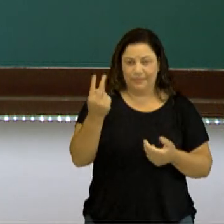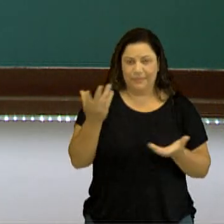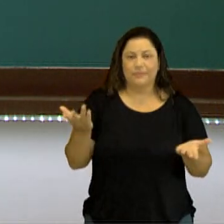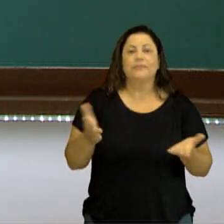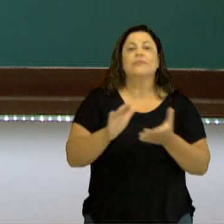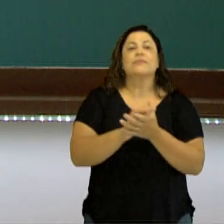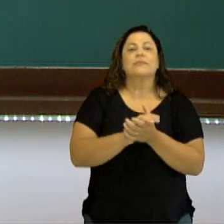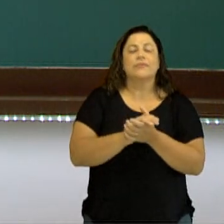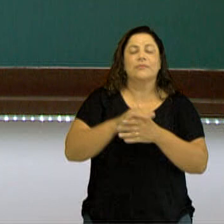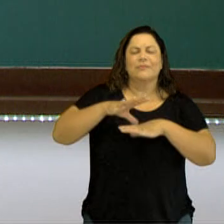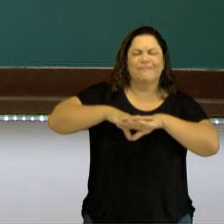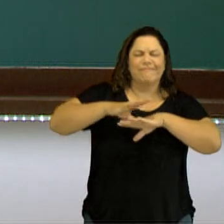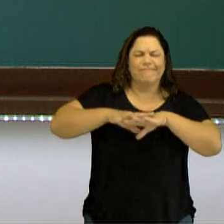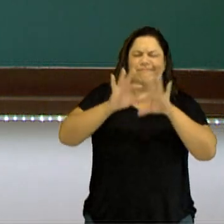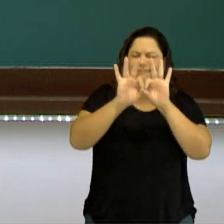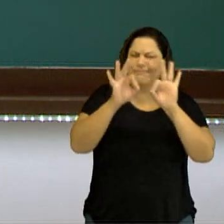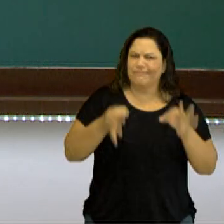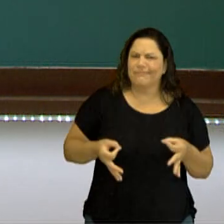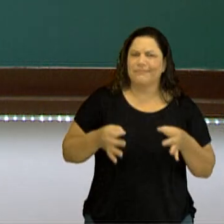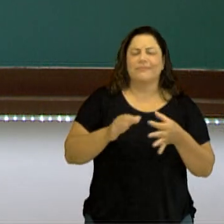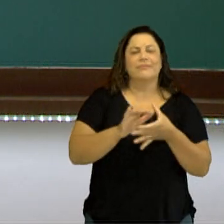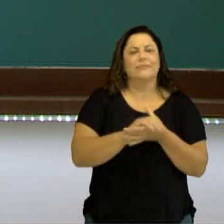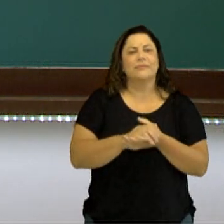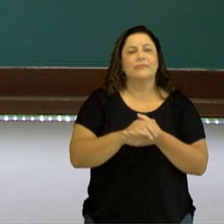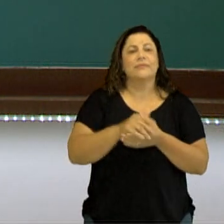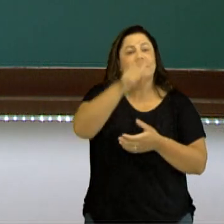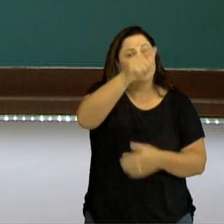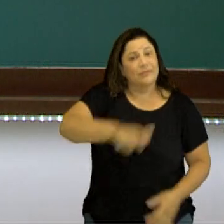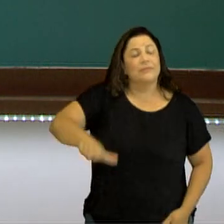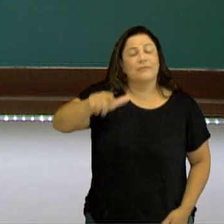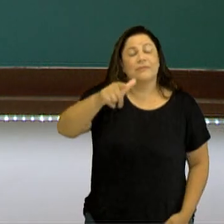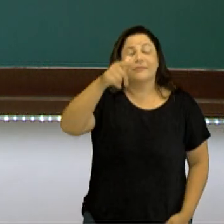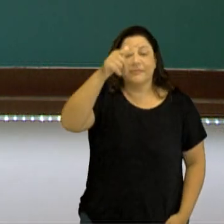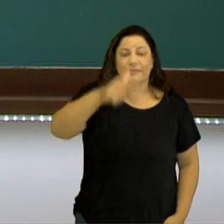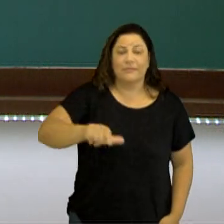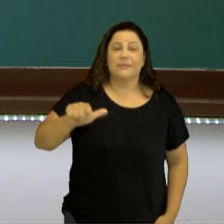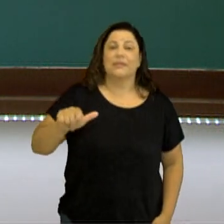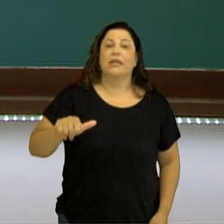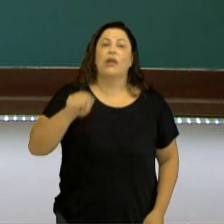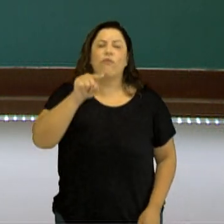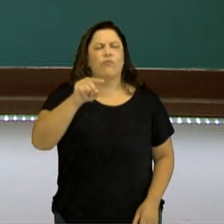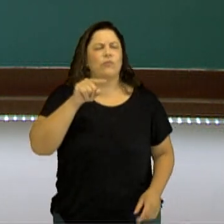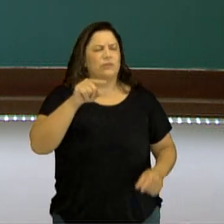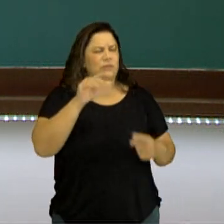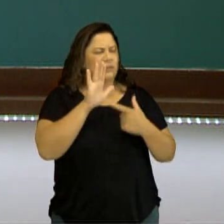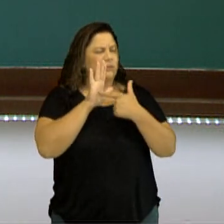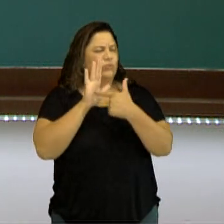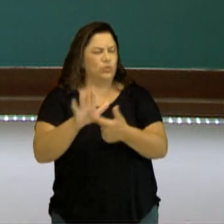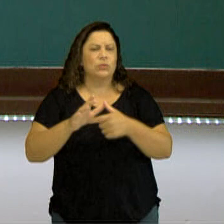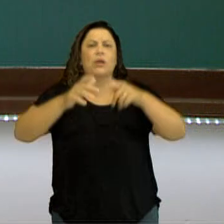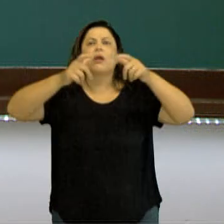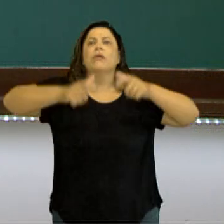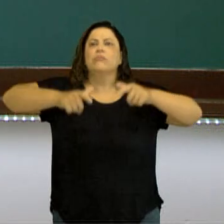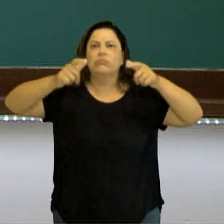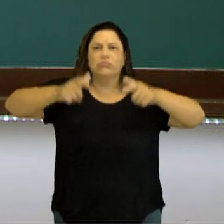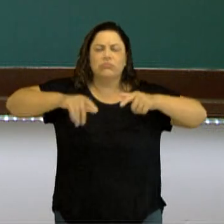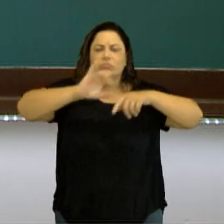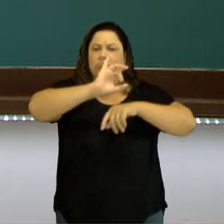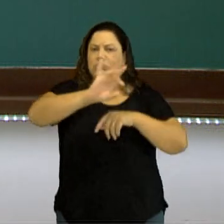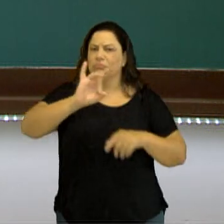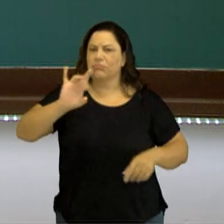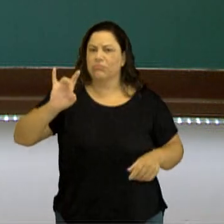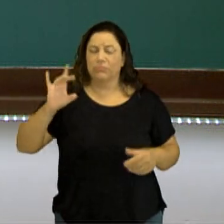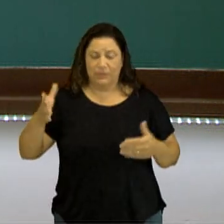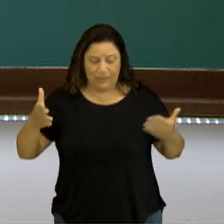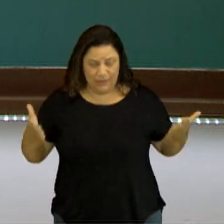Uma matemática muito simples. O que eu repito na tecla para vocês é vocês identificarem aonde que estão cada uma dessas